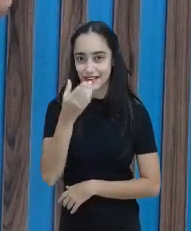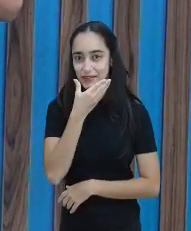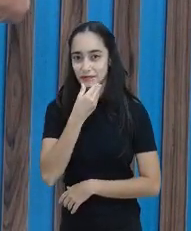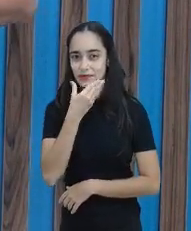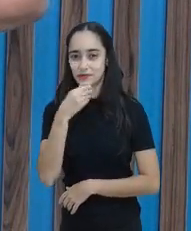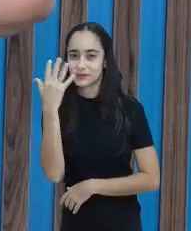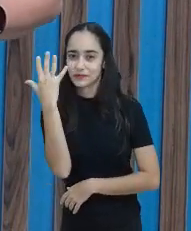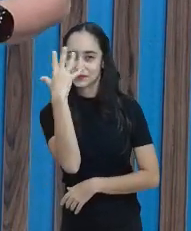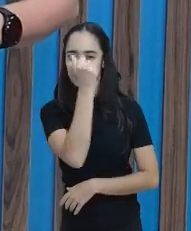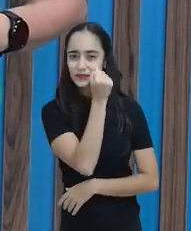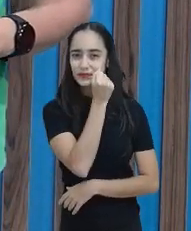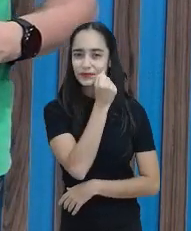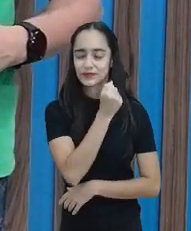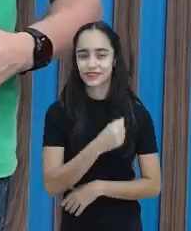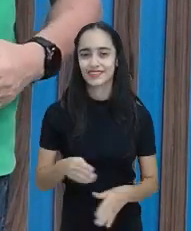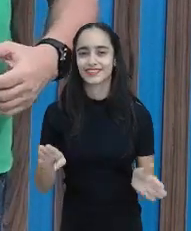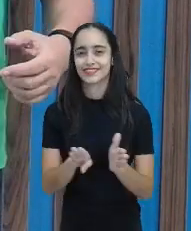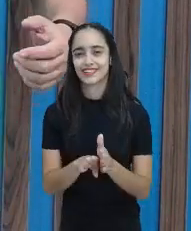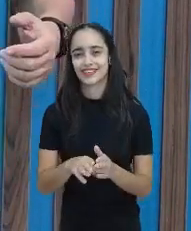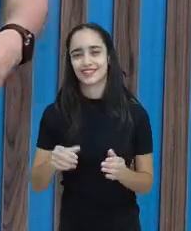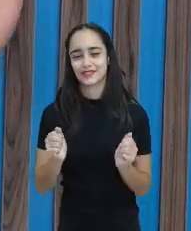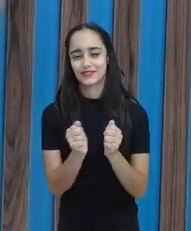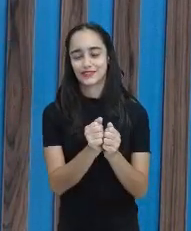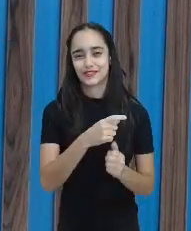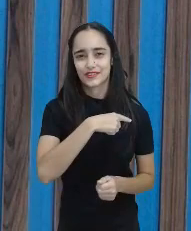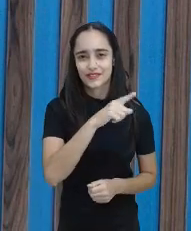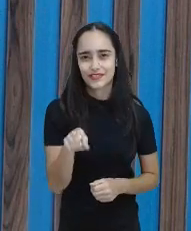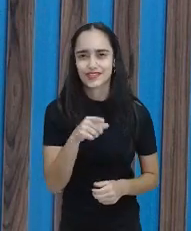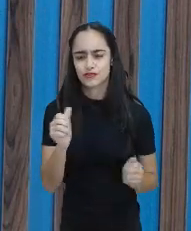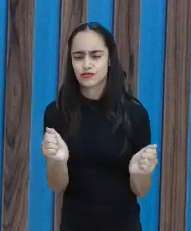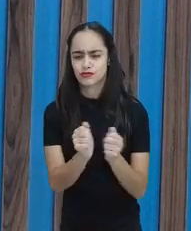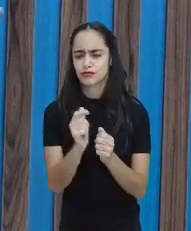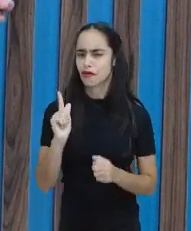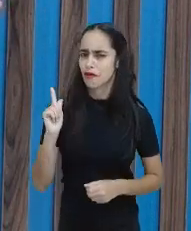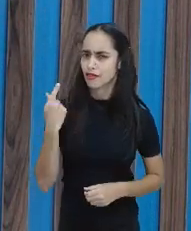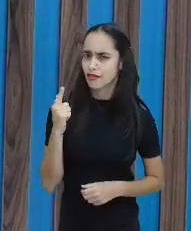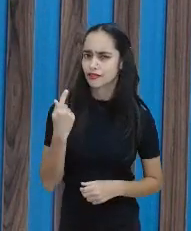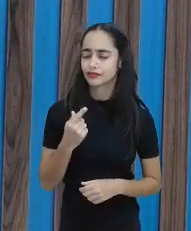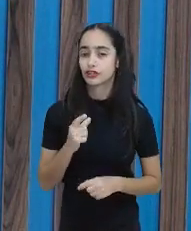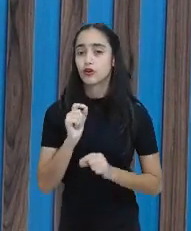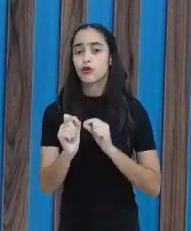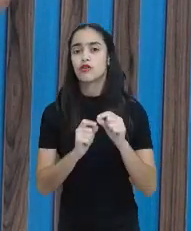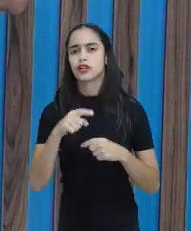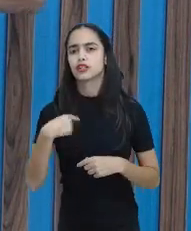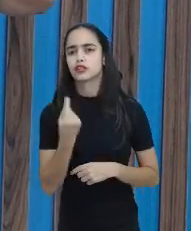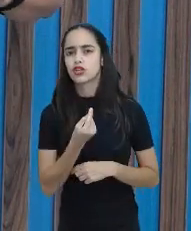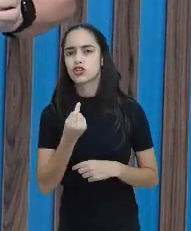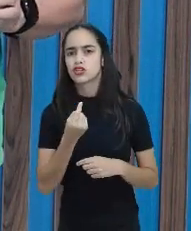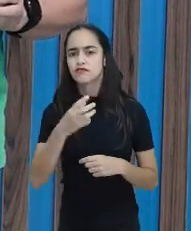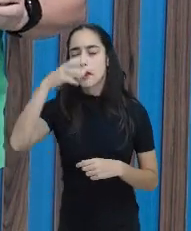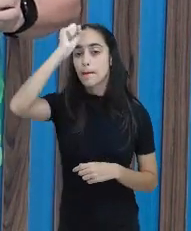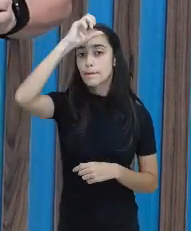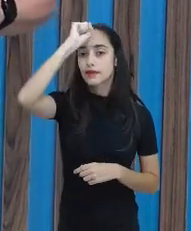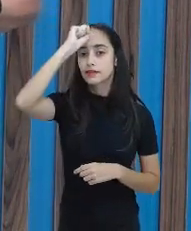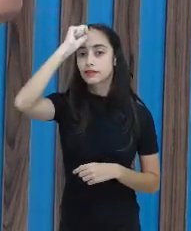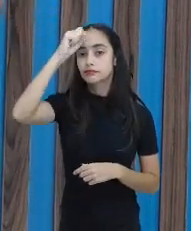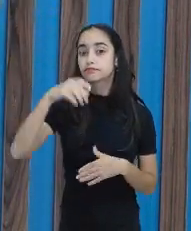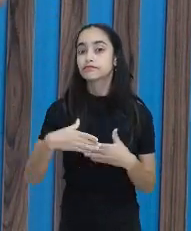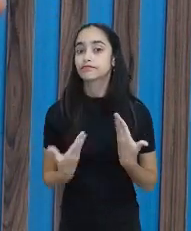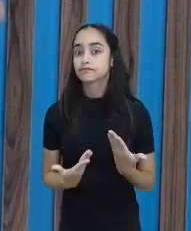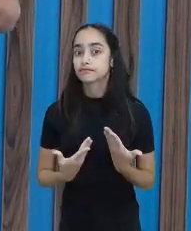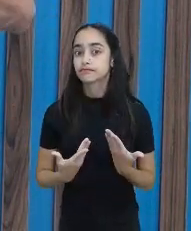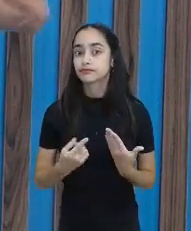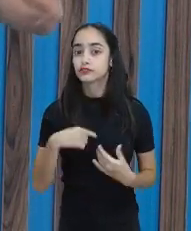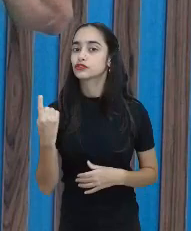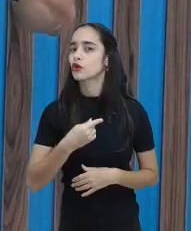lindo chegando aqui para vocês, não é, com a geografia. E na geografia, o que é que a gente vai trabalhar? A gente não pode esquecer essa questão